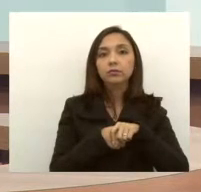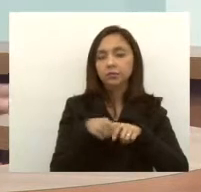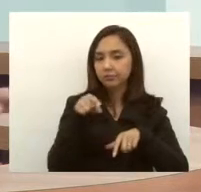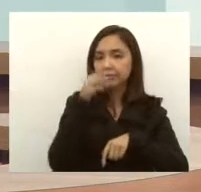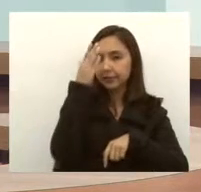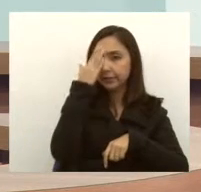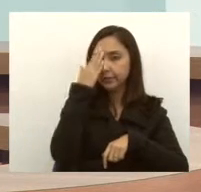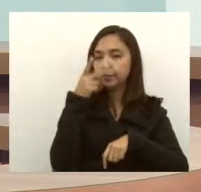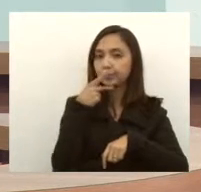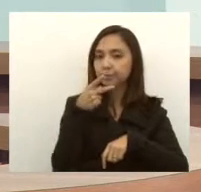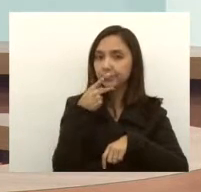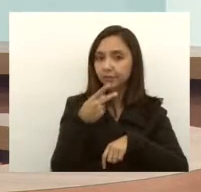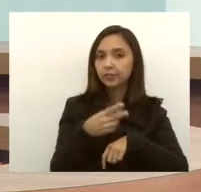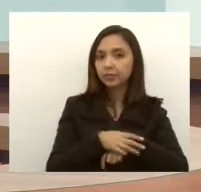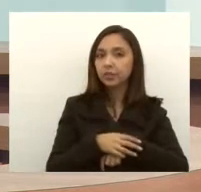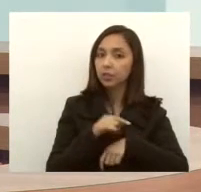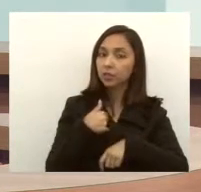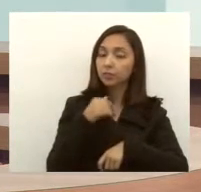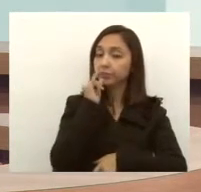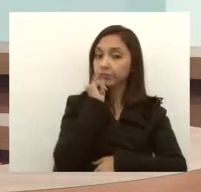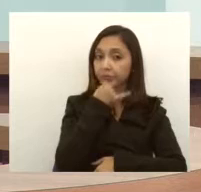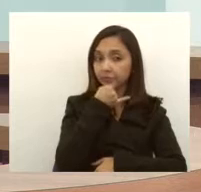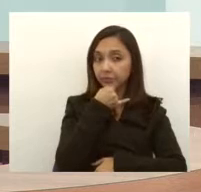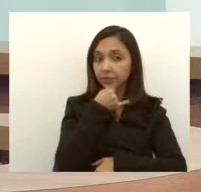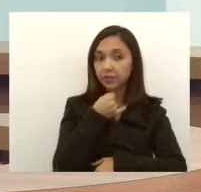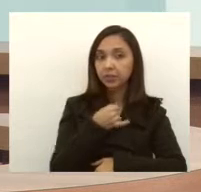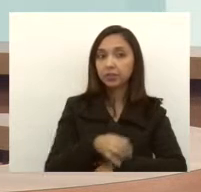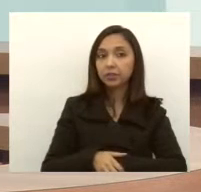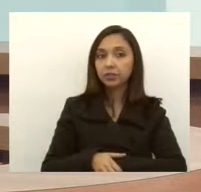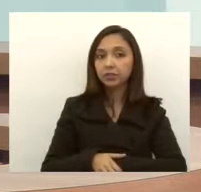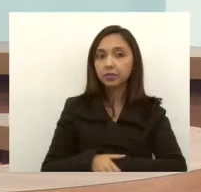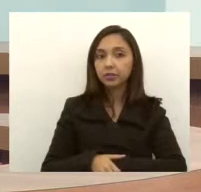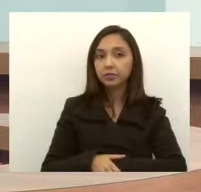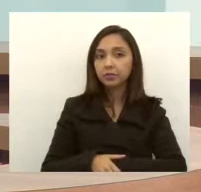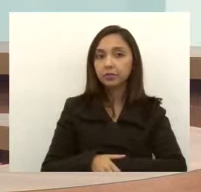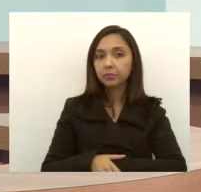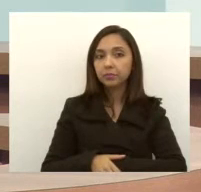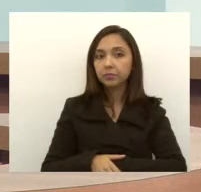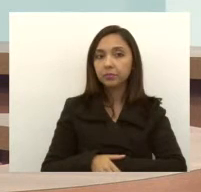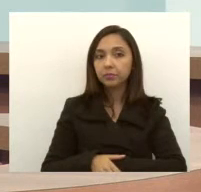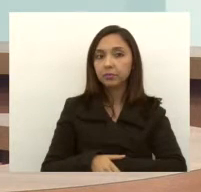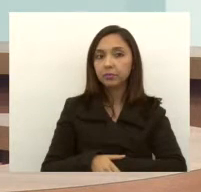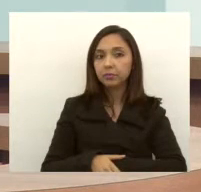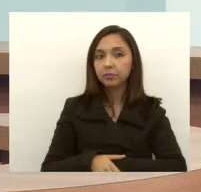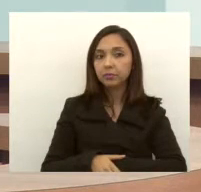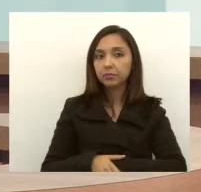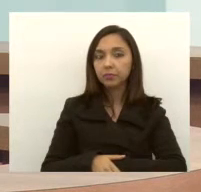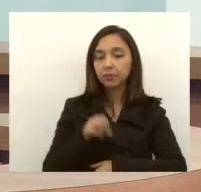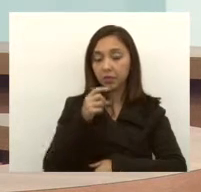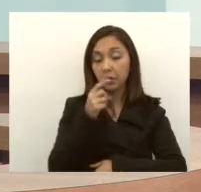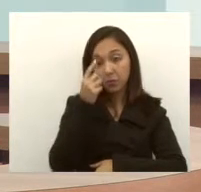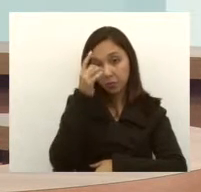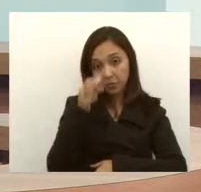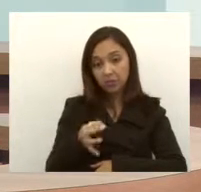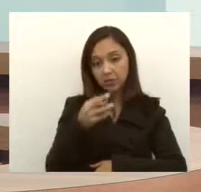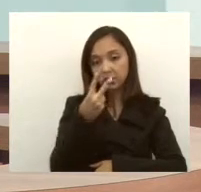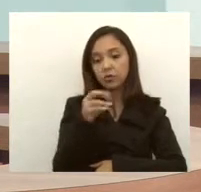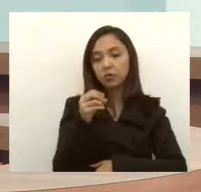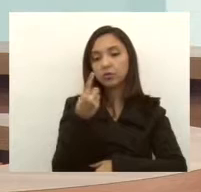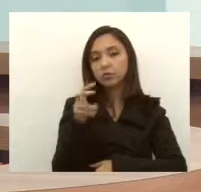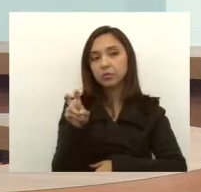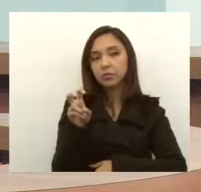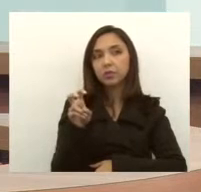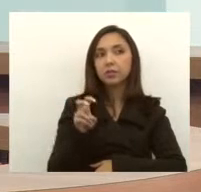Então, senhor prefeito, eu fico triste, muito triste, muito triste. Eu tenho certeza que 2018, o senhor